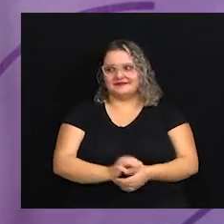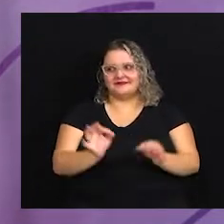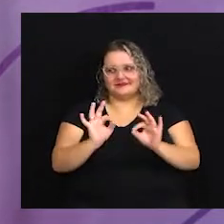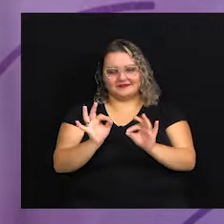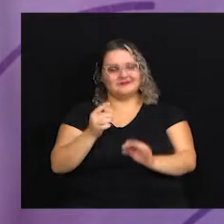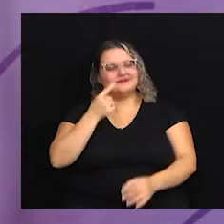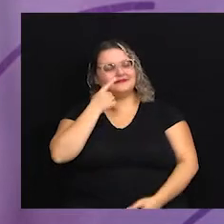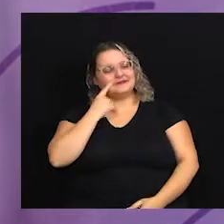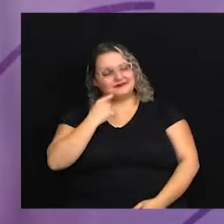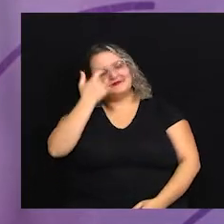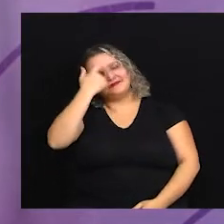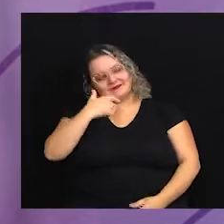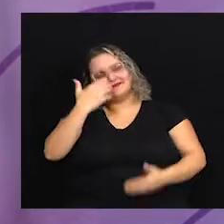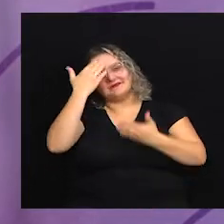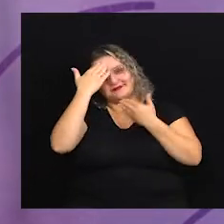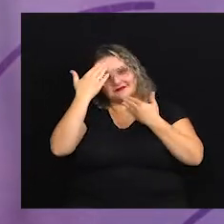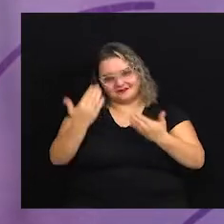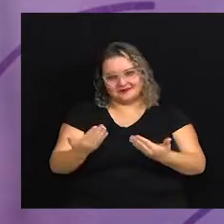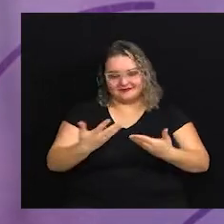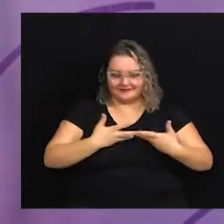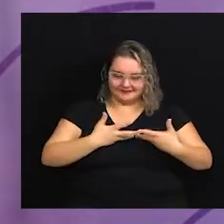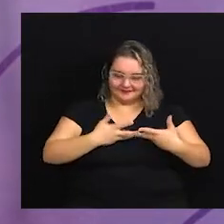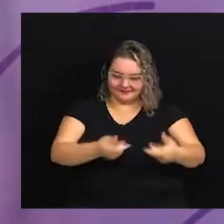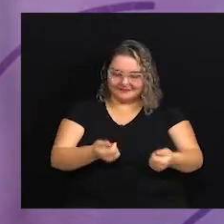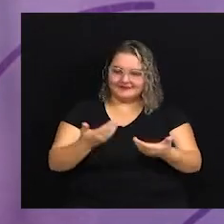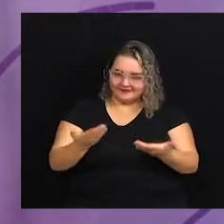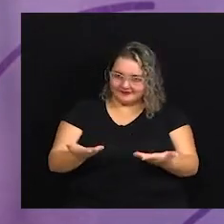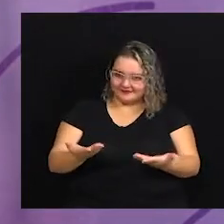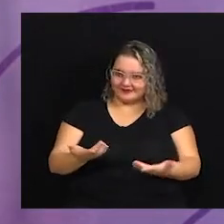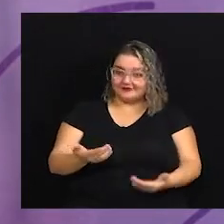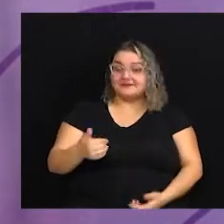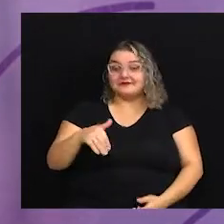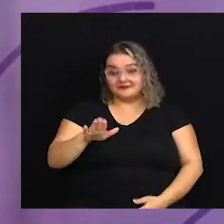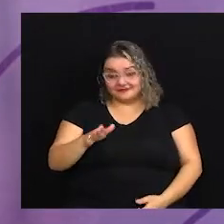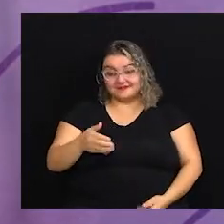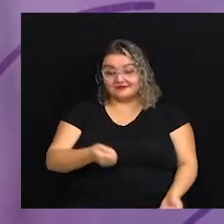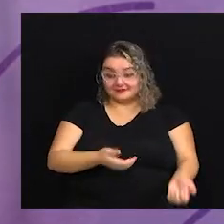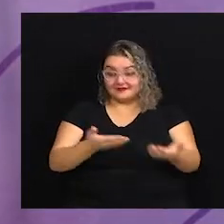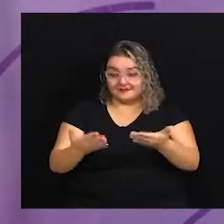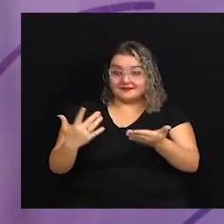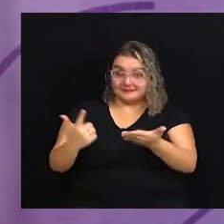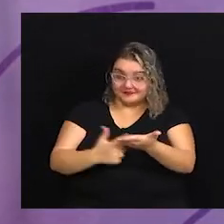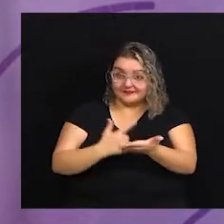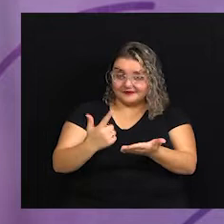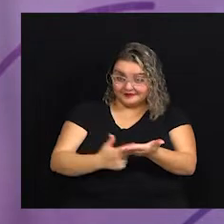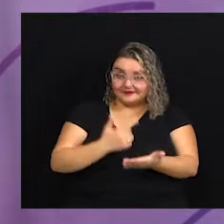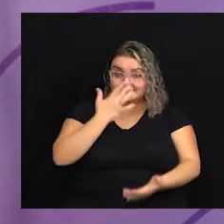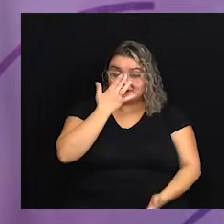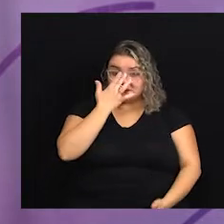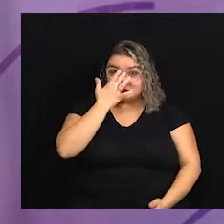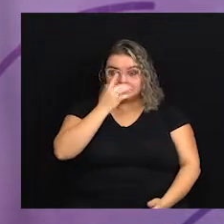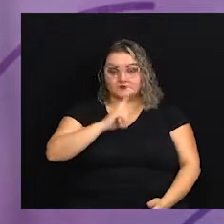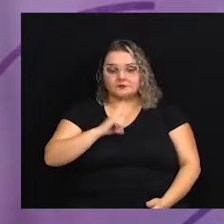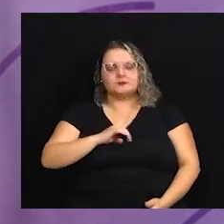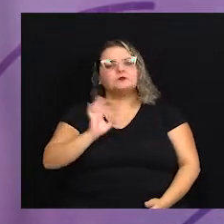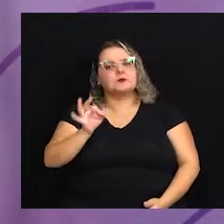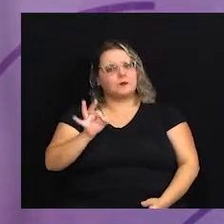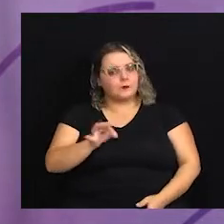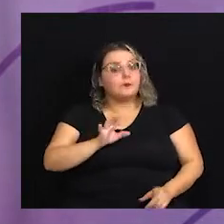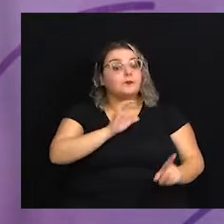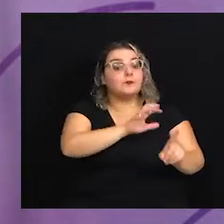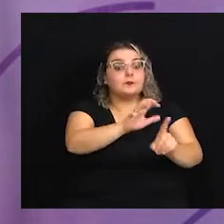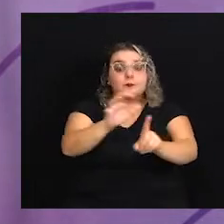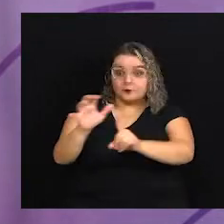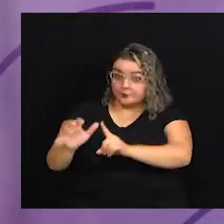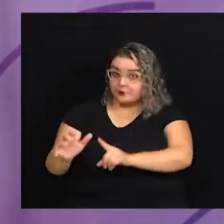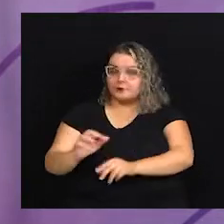Vivi. Eu é que agradeço, né, por ter sido convidada, por estar aqui mais do que apresentando um livro que eu tenho certeza que vai impactar milhões de